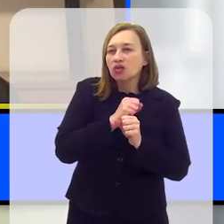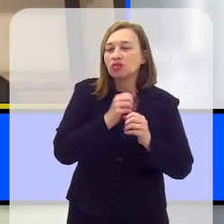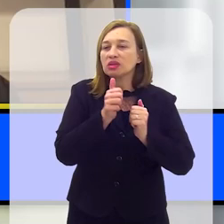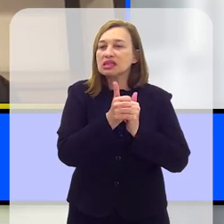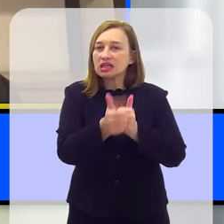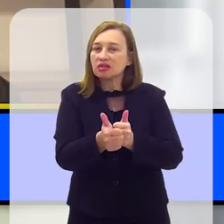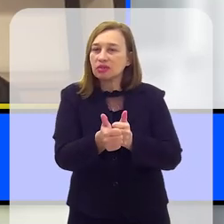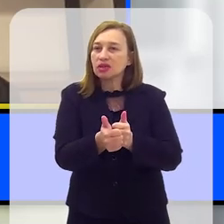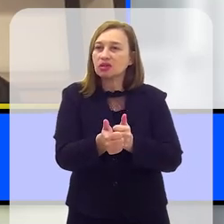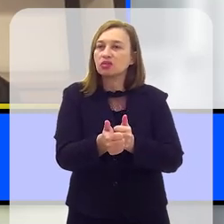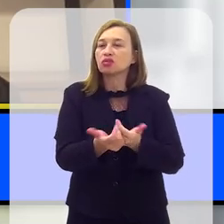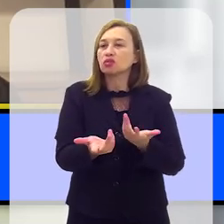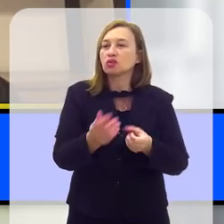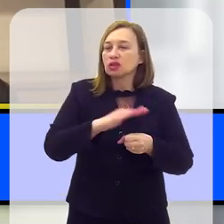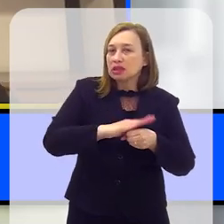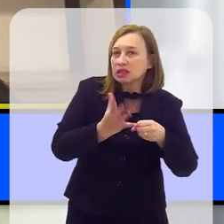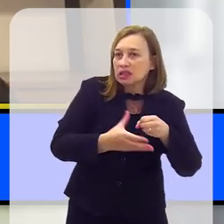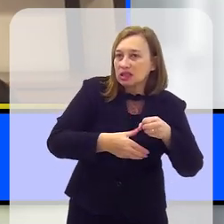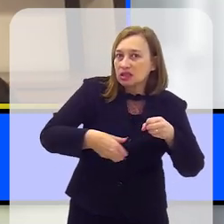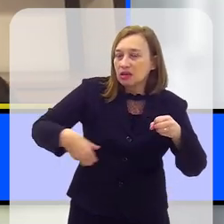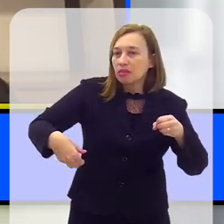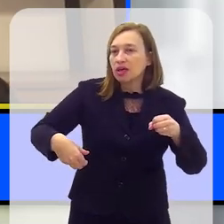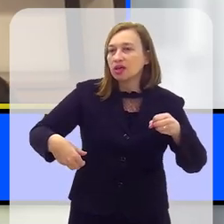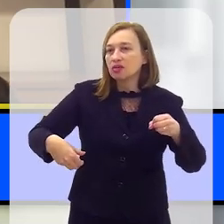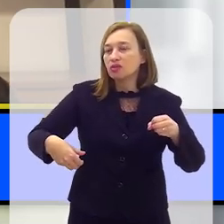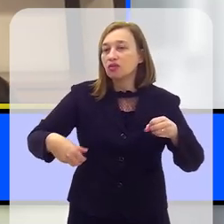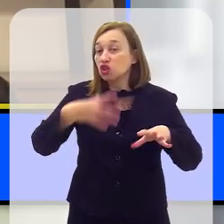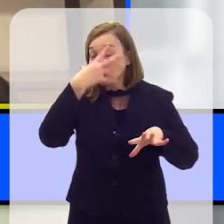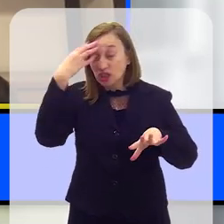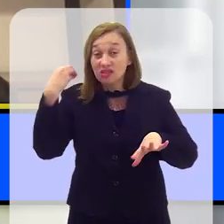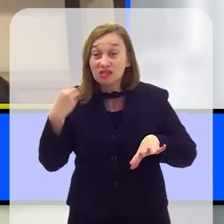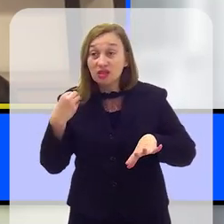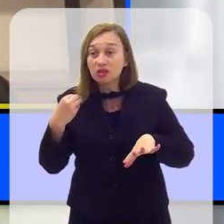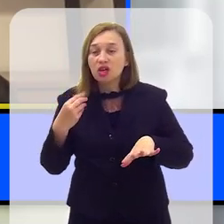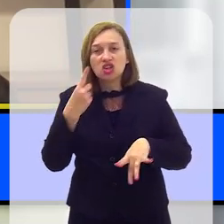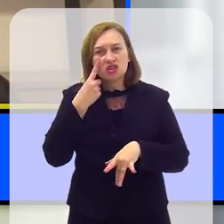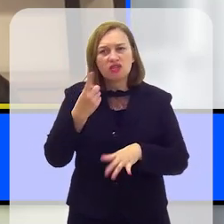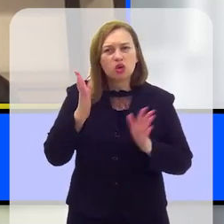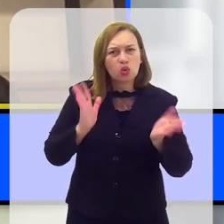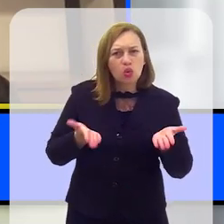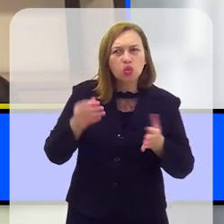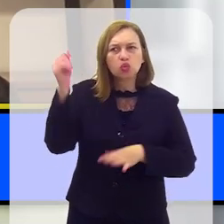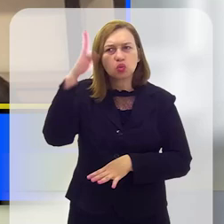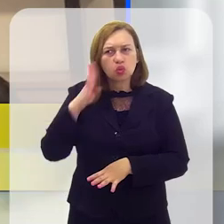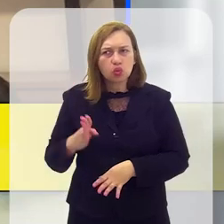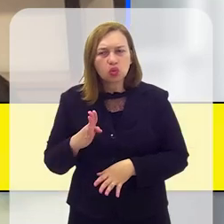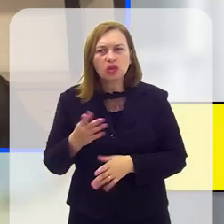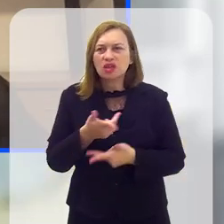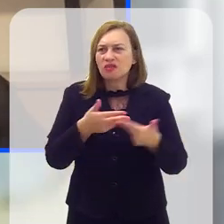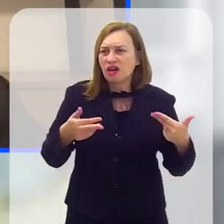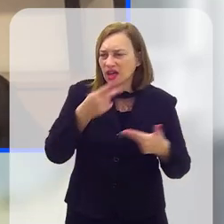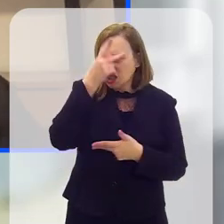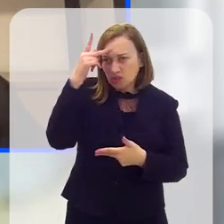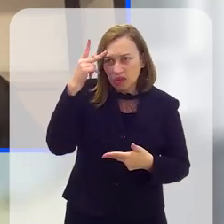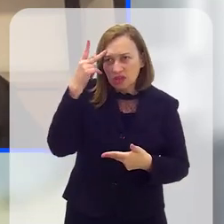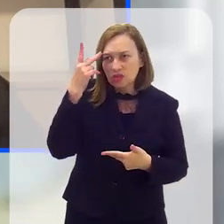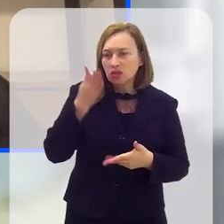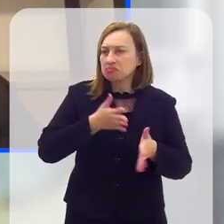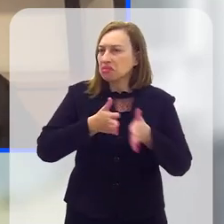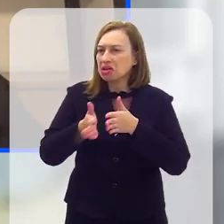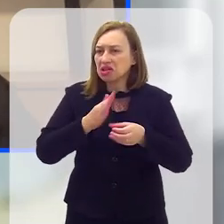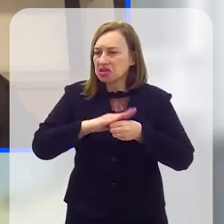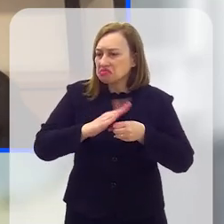Durante muitos anos foi um segmento que foi deixado, do saneamento em geral, né, foi deixado um pouco de lado. A gente vê que hoje no Brasil ainda temos muitas